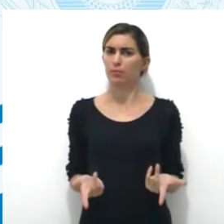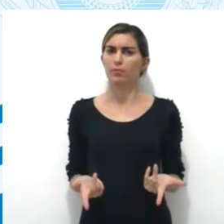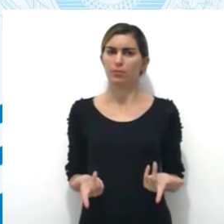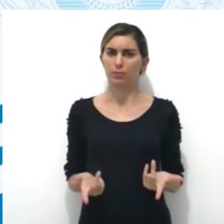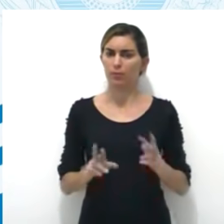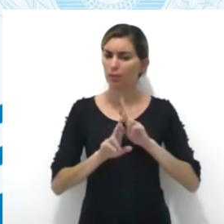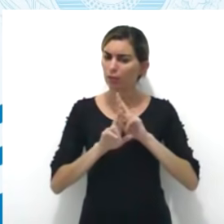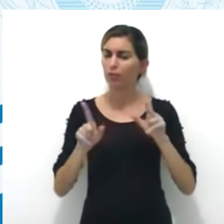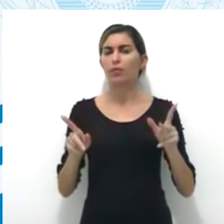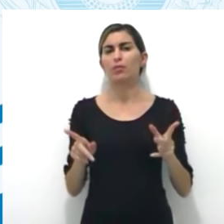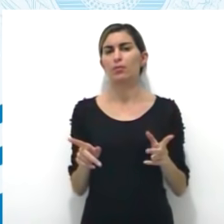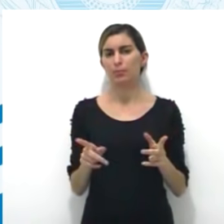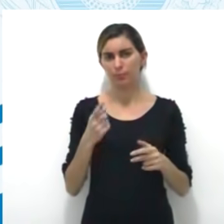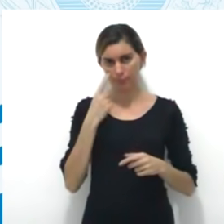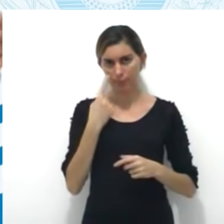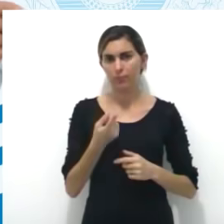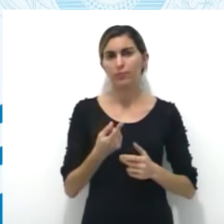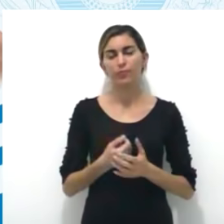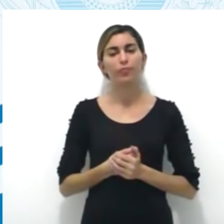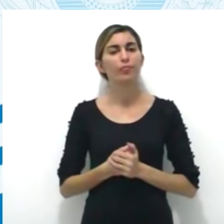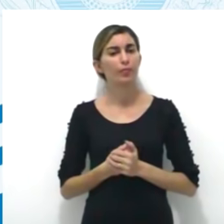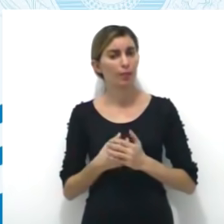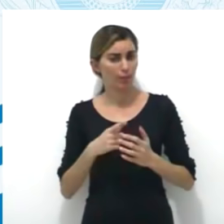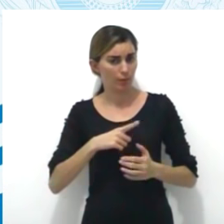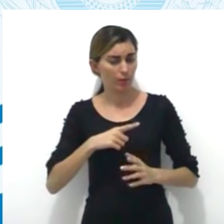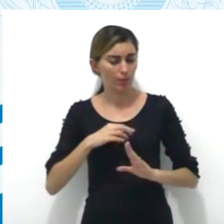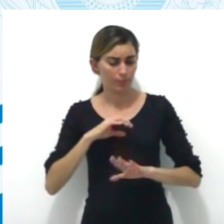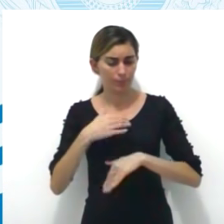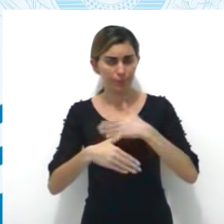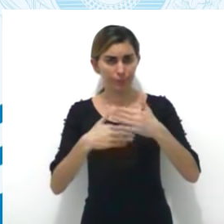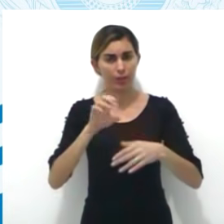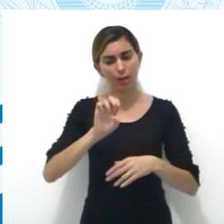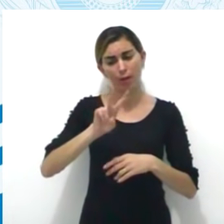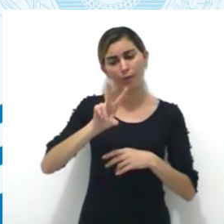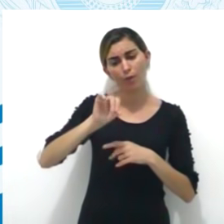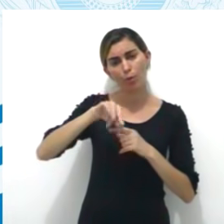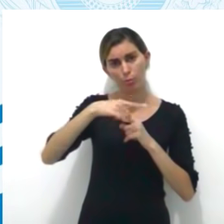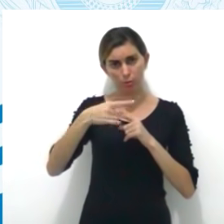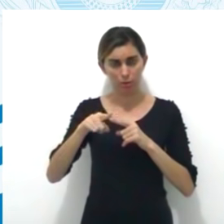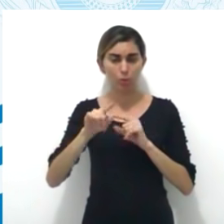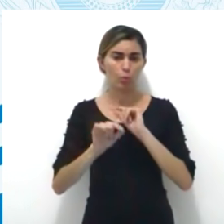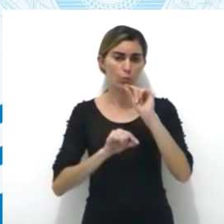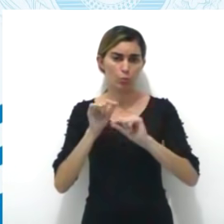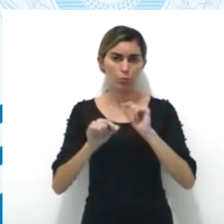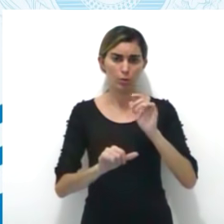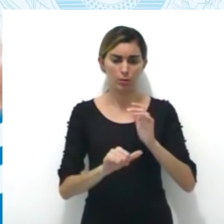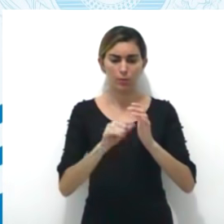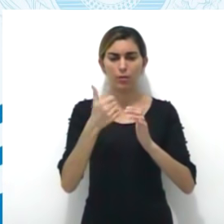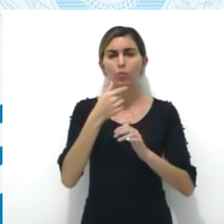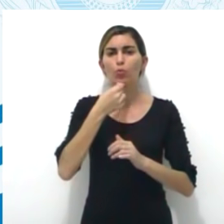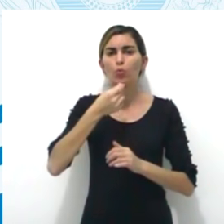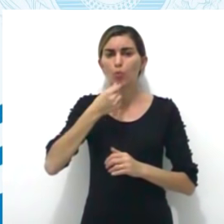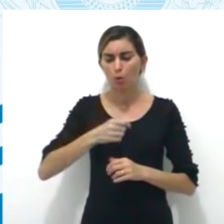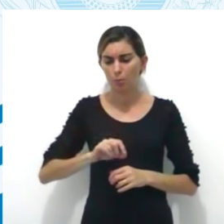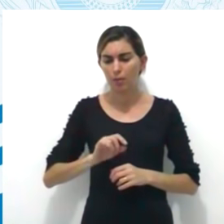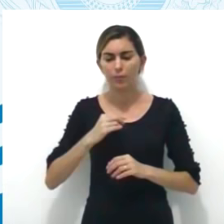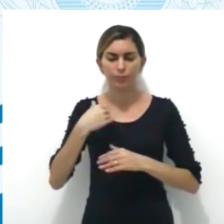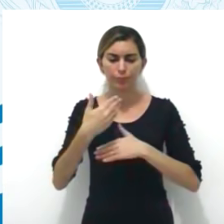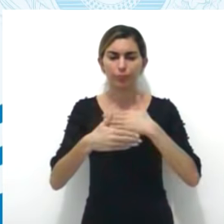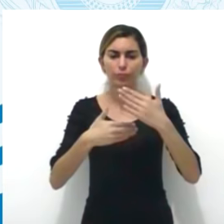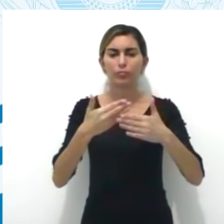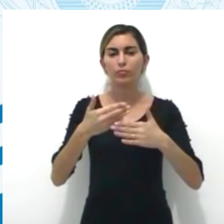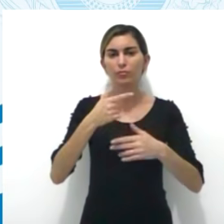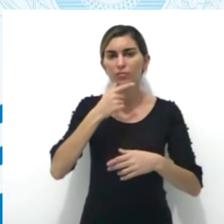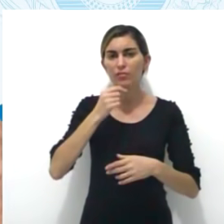diferente, pessoal. Então, vejam, aí vocês vão ter a evolução. Aí nós temos os primeiros hominídeos, não é